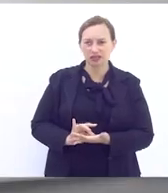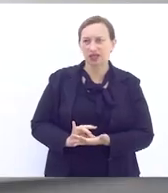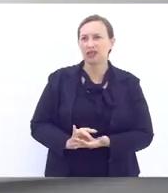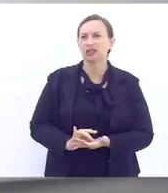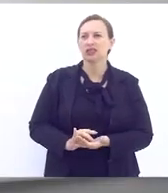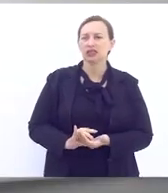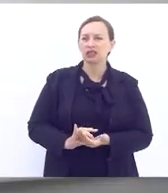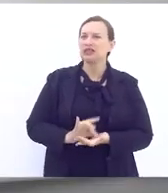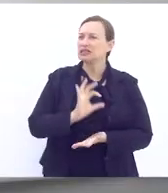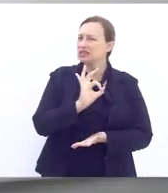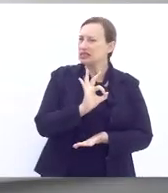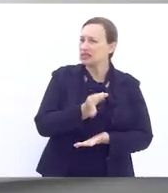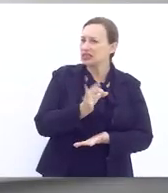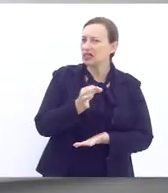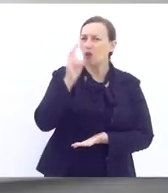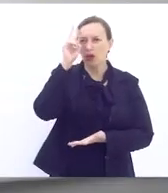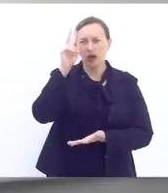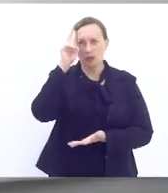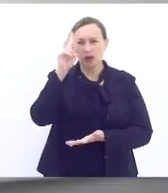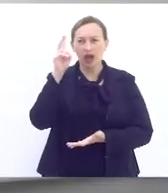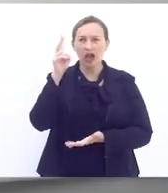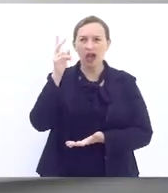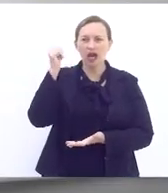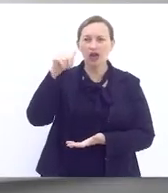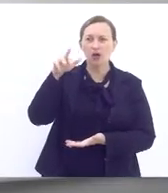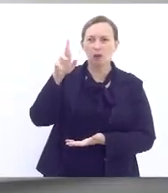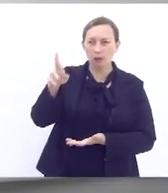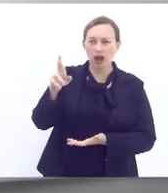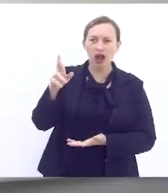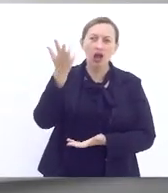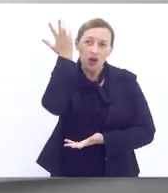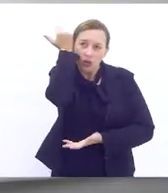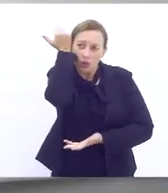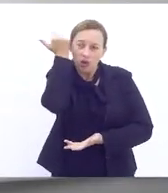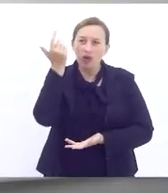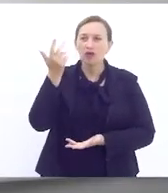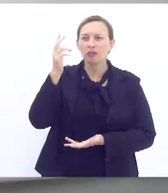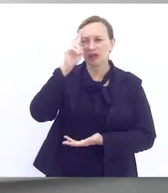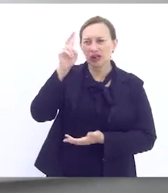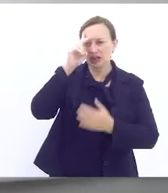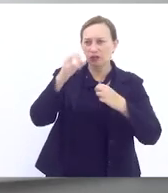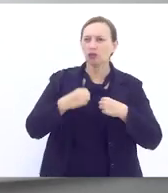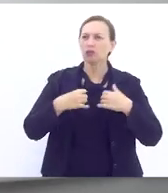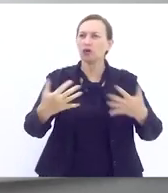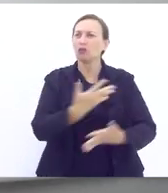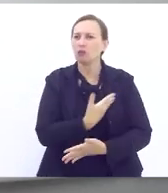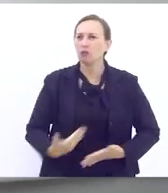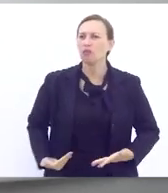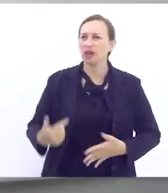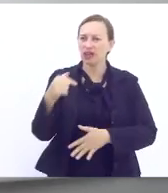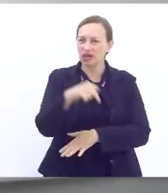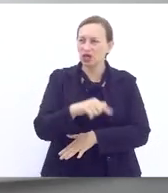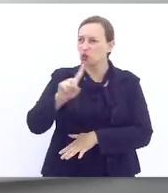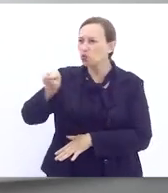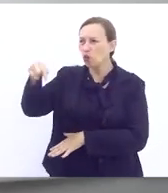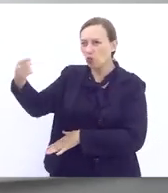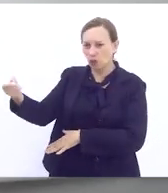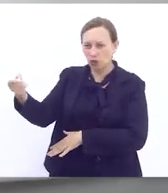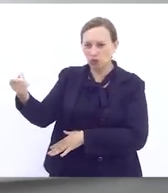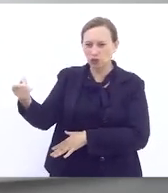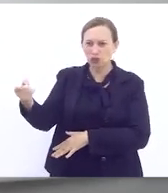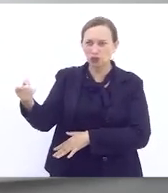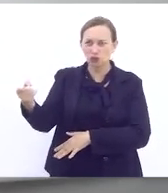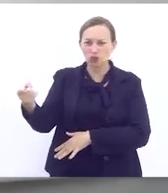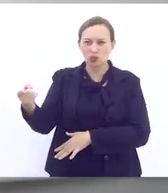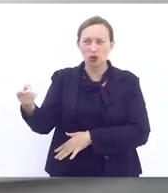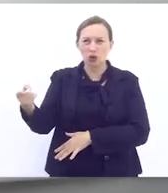eu me lembrei exatamente do Eliomar porque eu me lembro de uma audiência pública feita aqui ainda no outro No outro